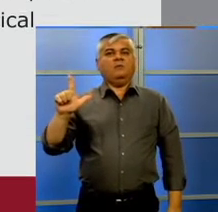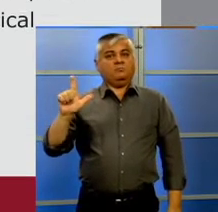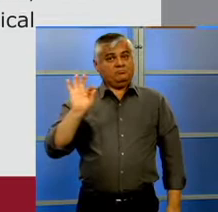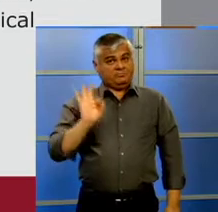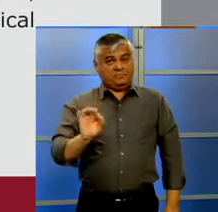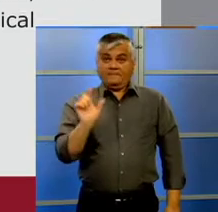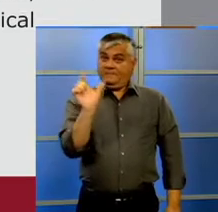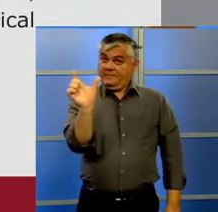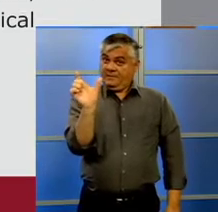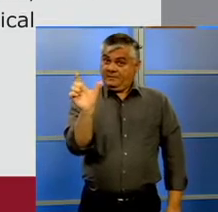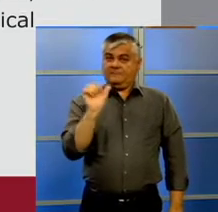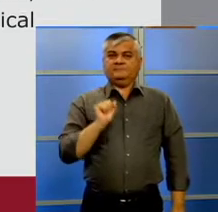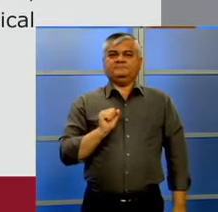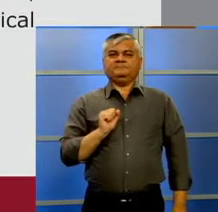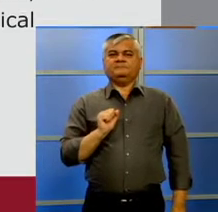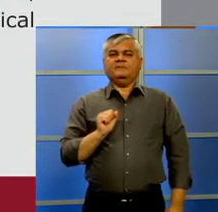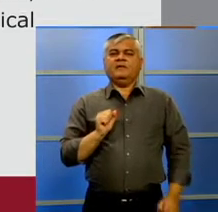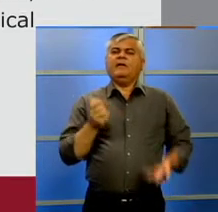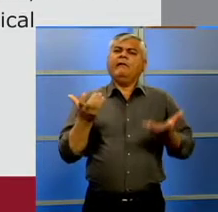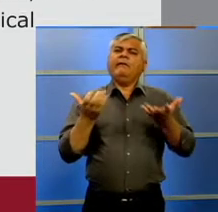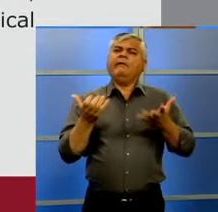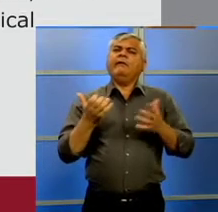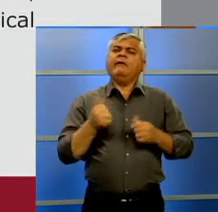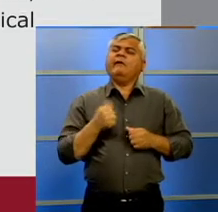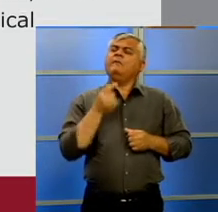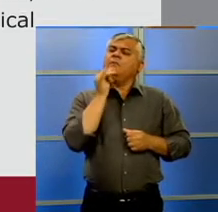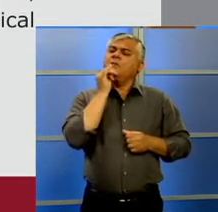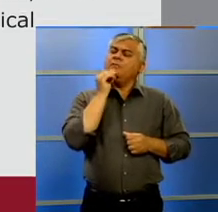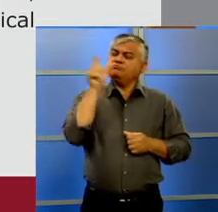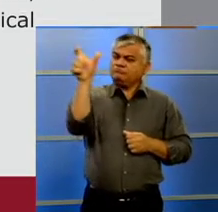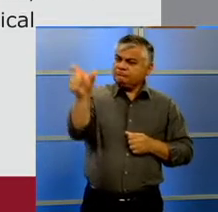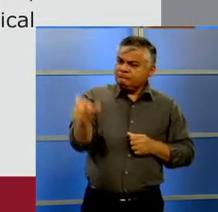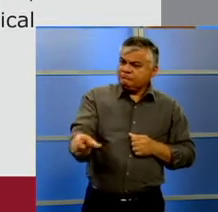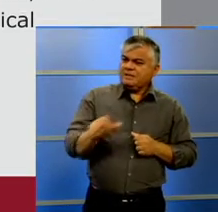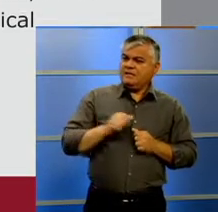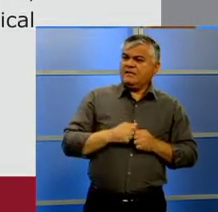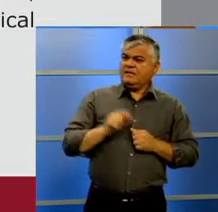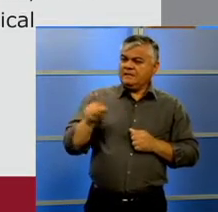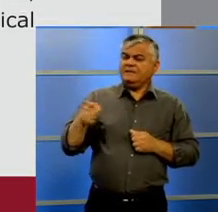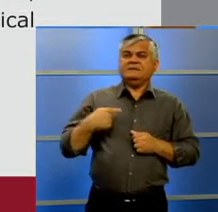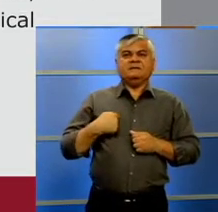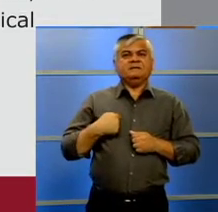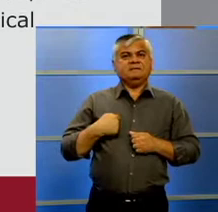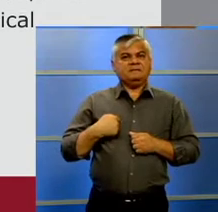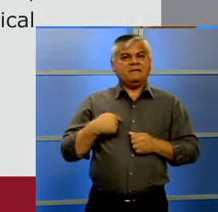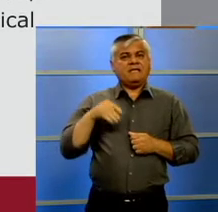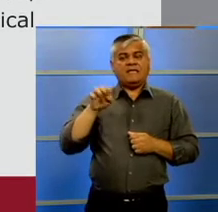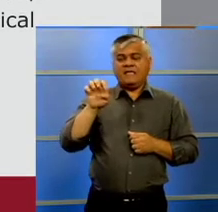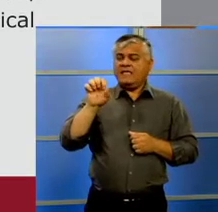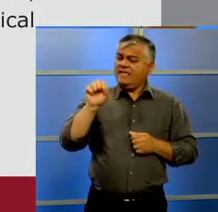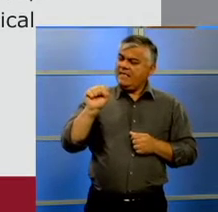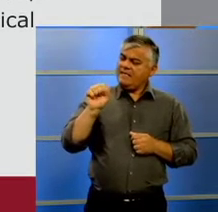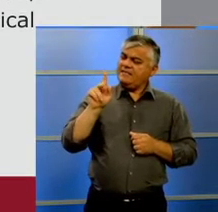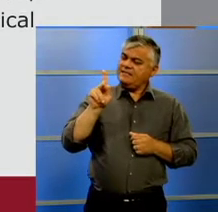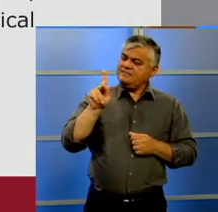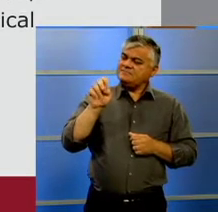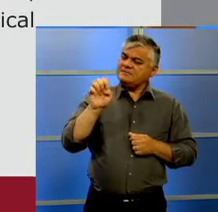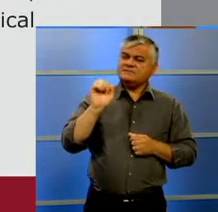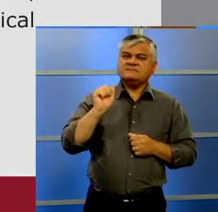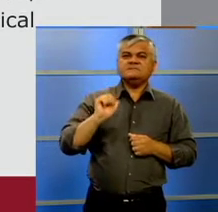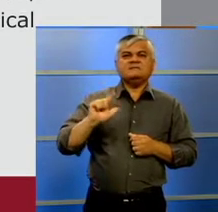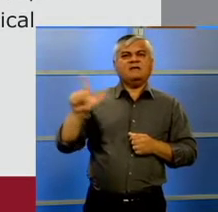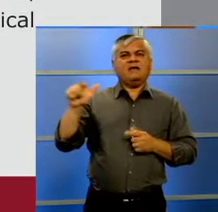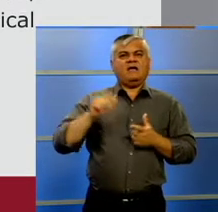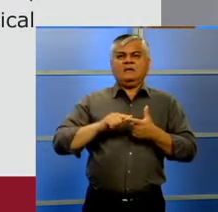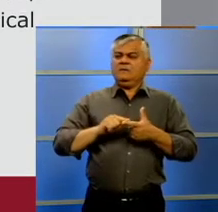Especial. Quando queremos dizer que algo ou alguém é muito peculiar, que é singular, exclusivo,